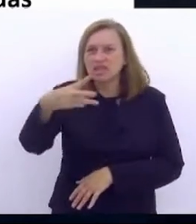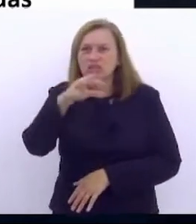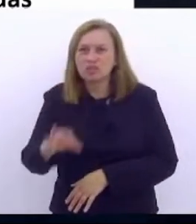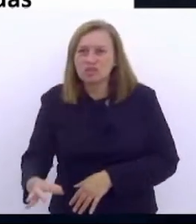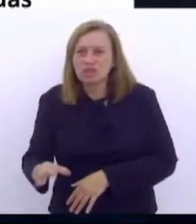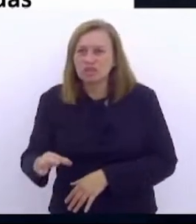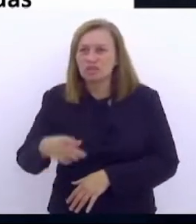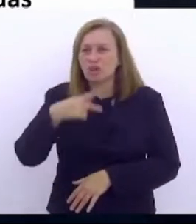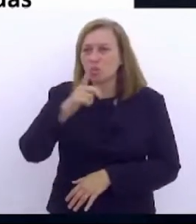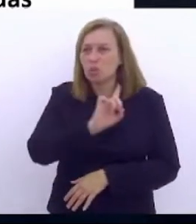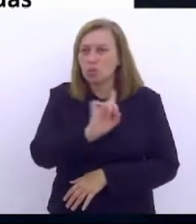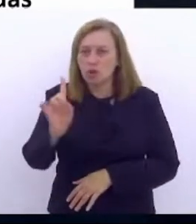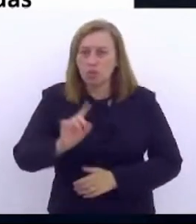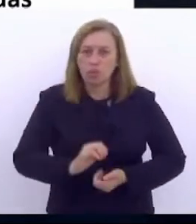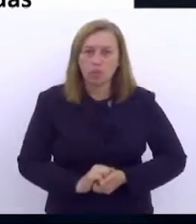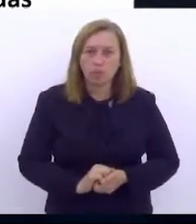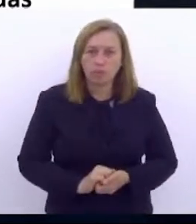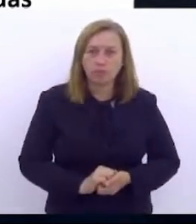73% disse que não.